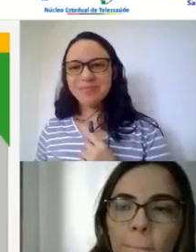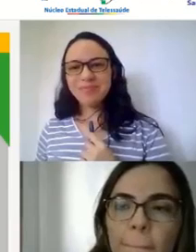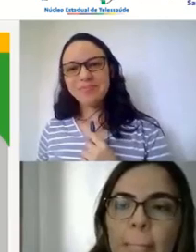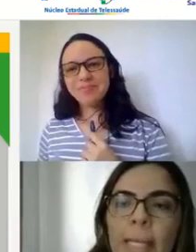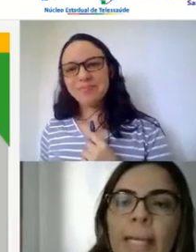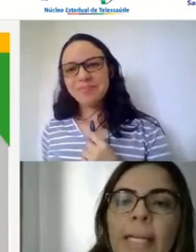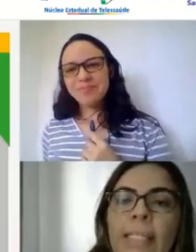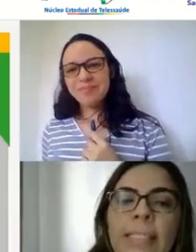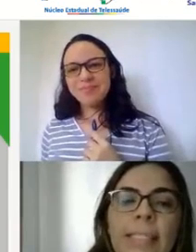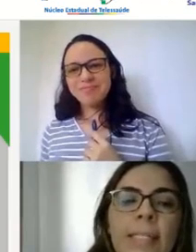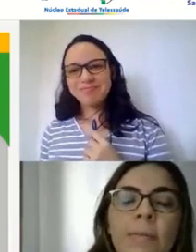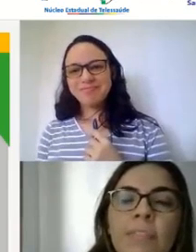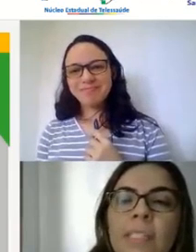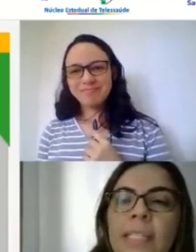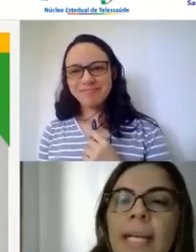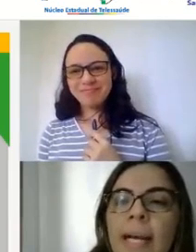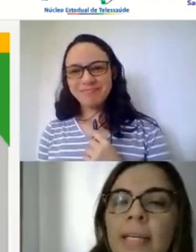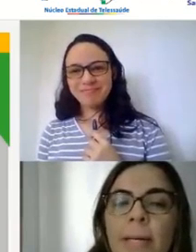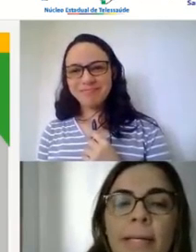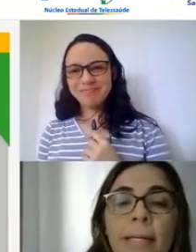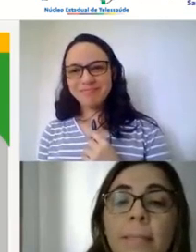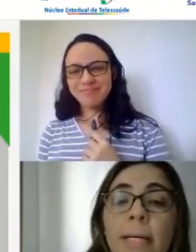chegar aqui